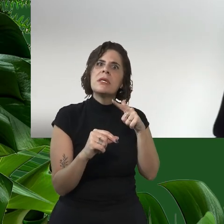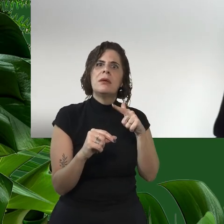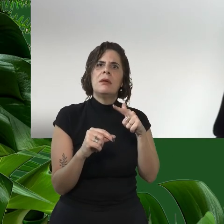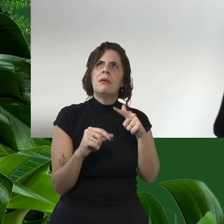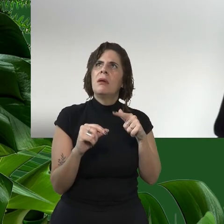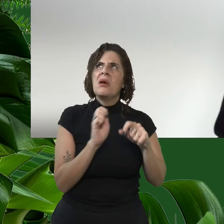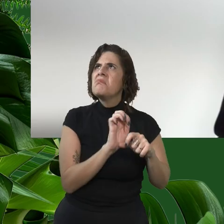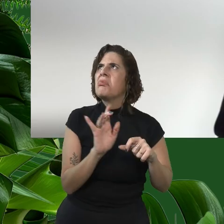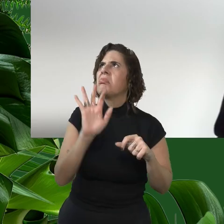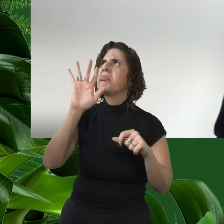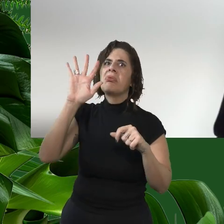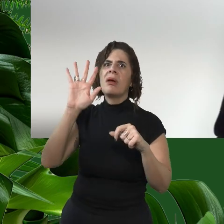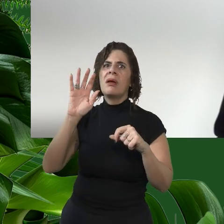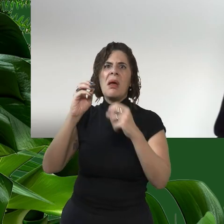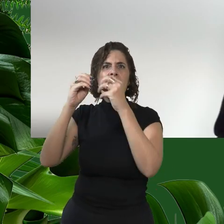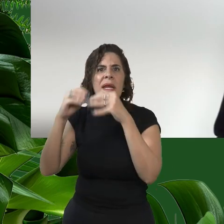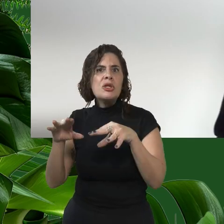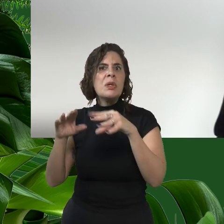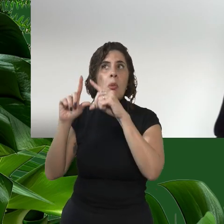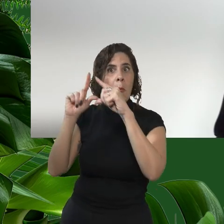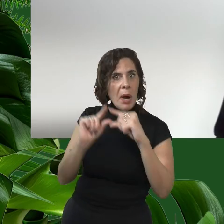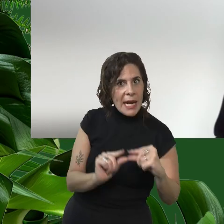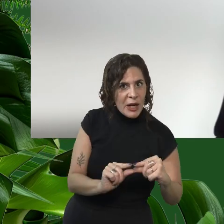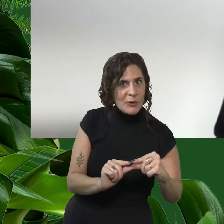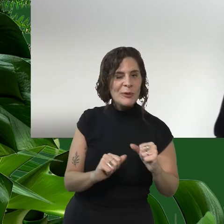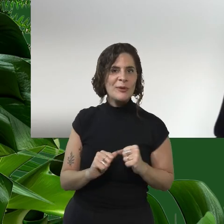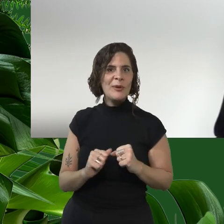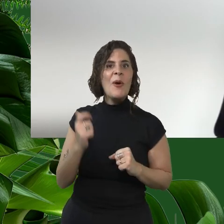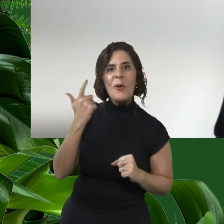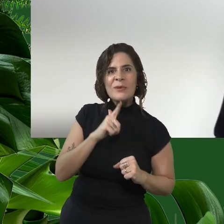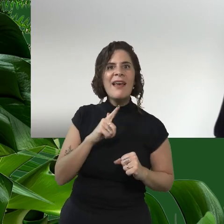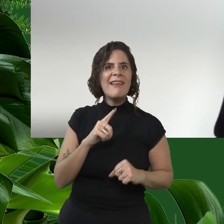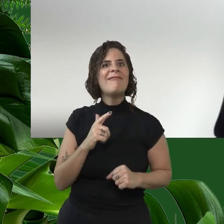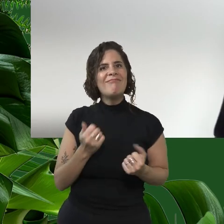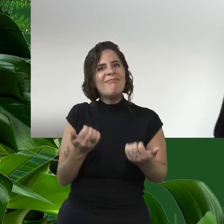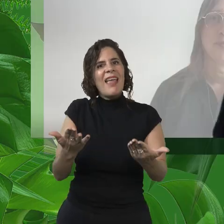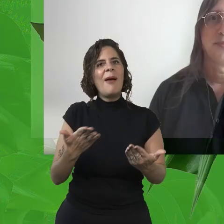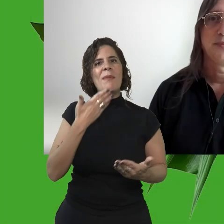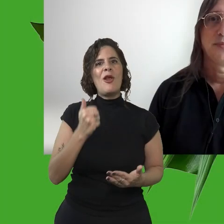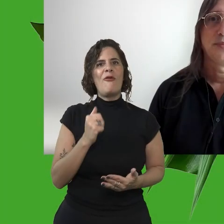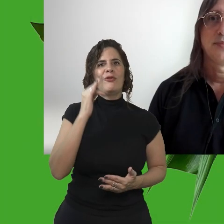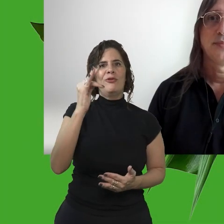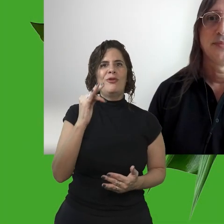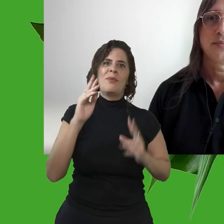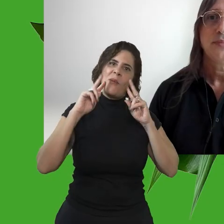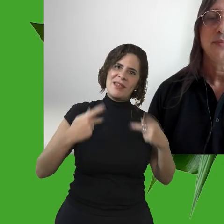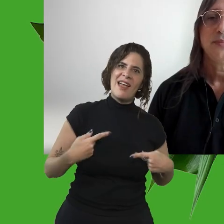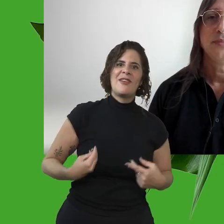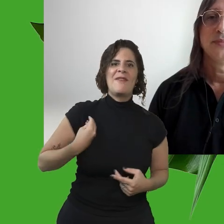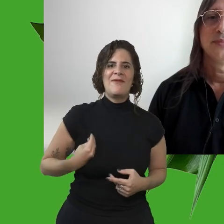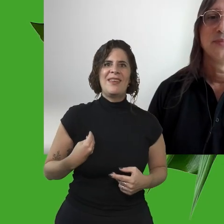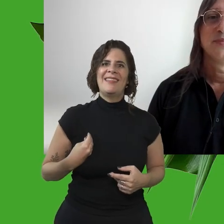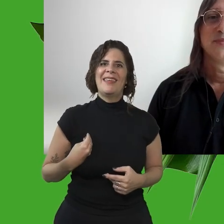mais os recursos naturais, a gente vai estar garantindo um futuro melhor para toda a humanidade e para a vida na Terra. Eu queria Perfeito,